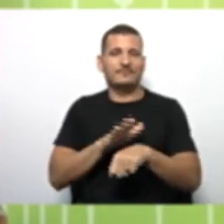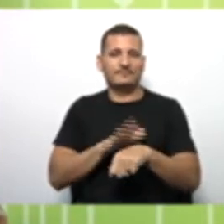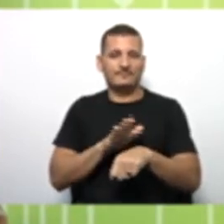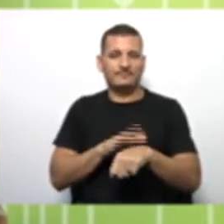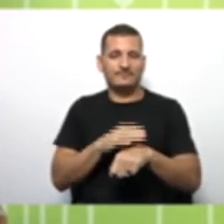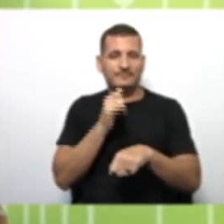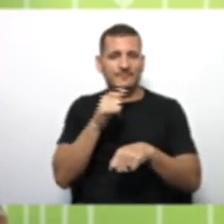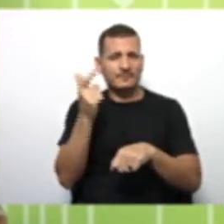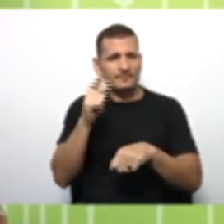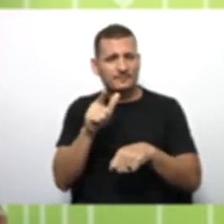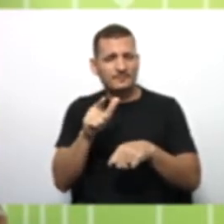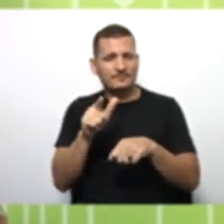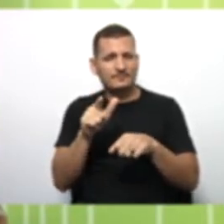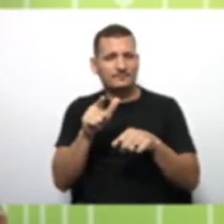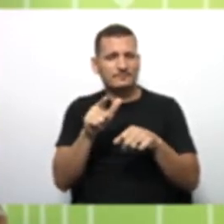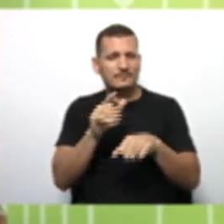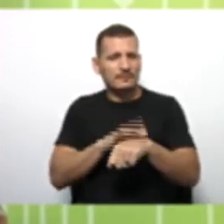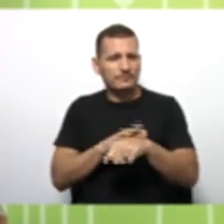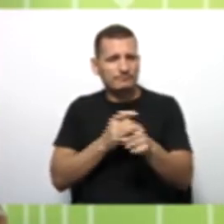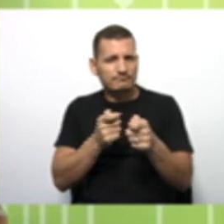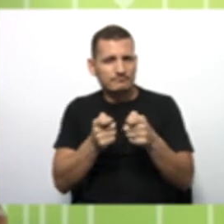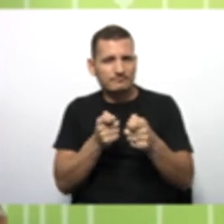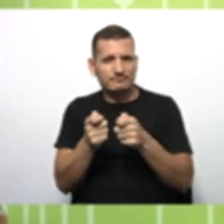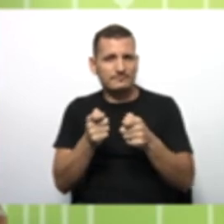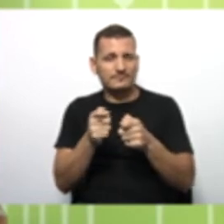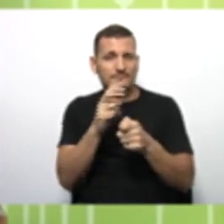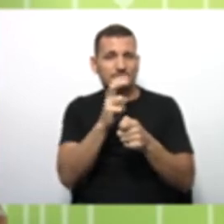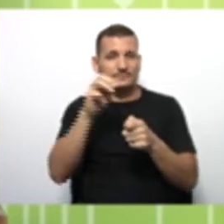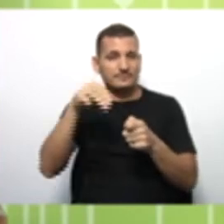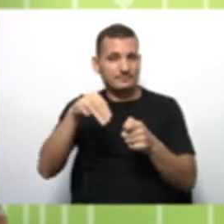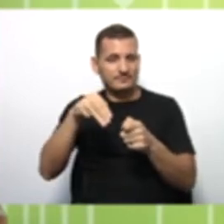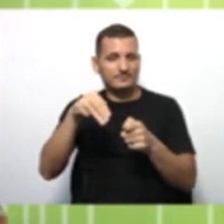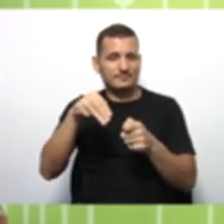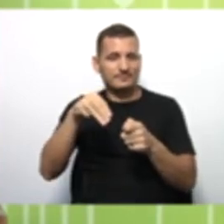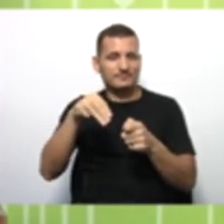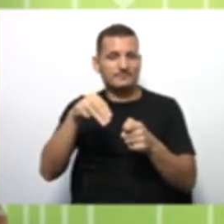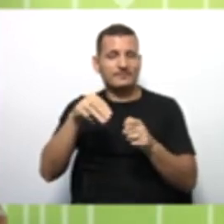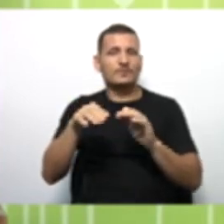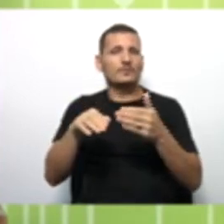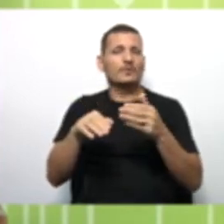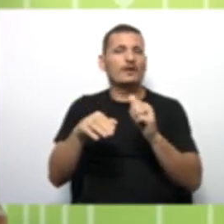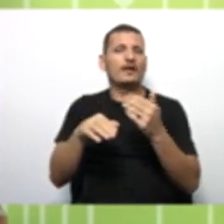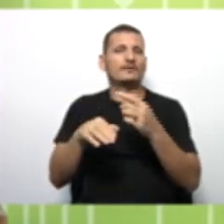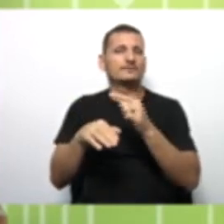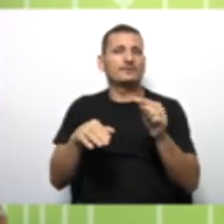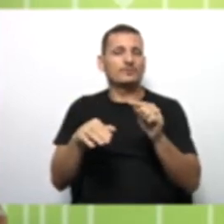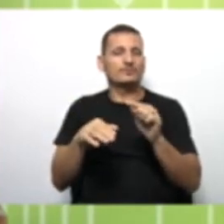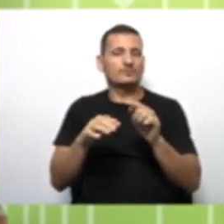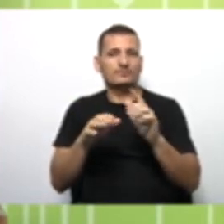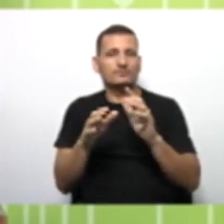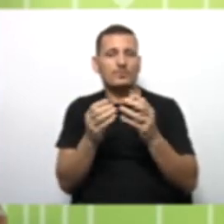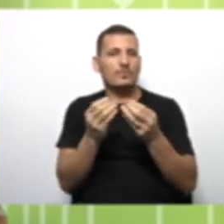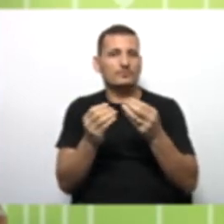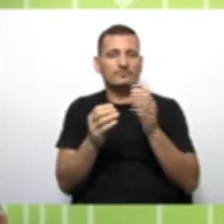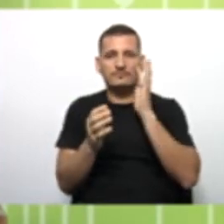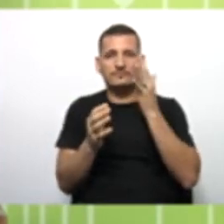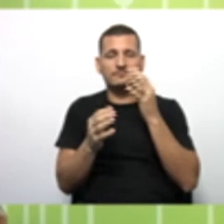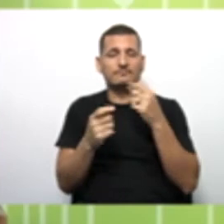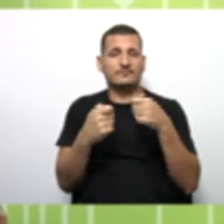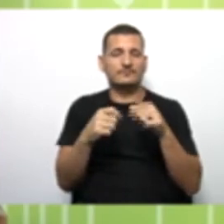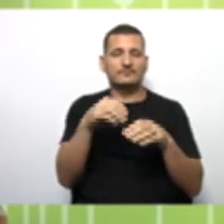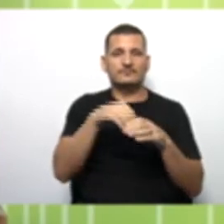pela participação de vocês. A gente viu que vocês estão realmente aí antenados na aula, né? Que estão conseguindo acertar as nossas